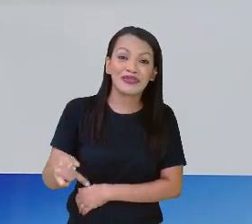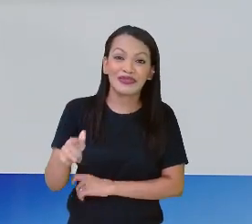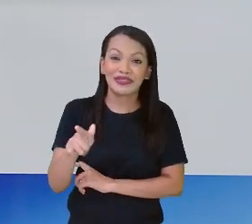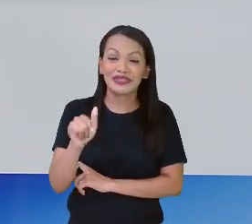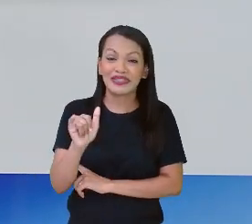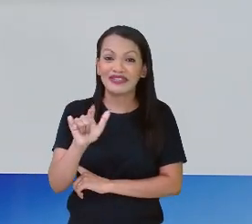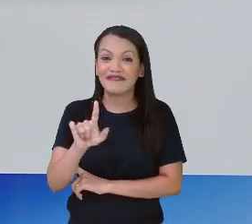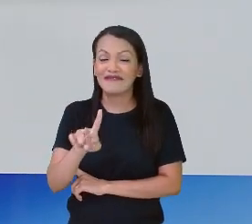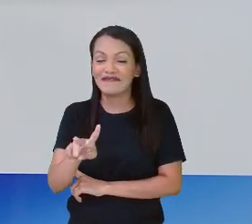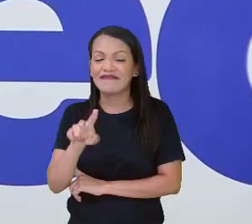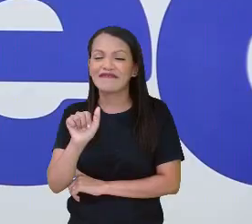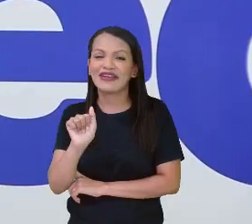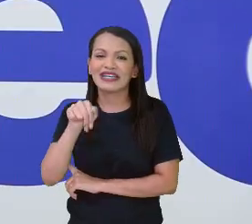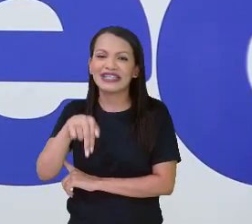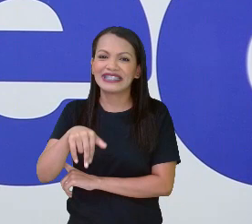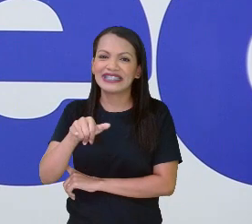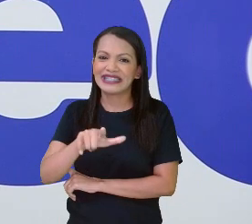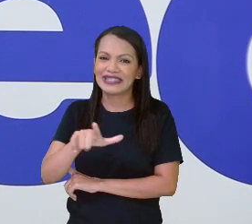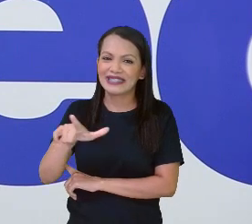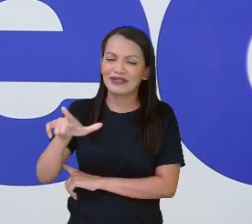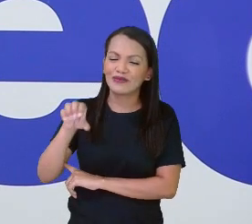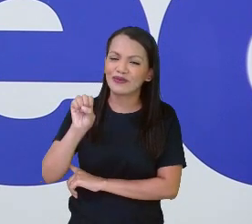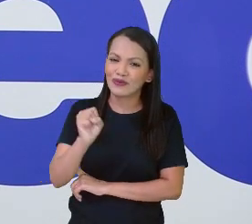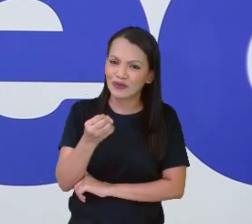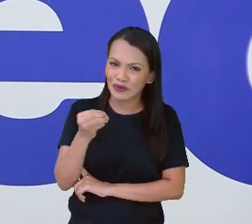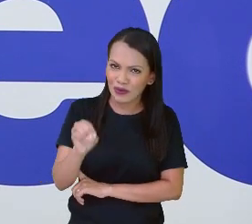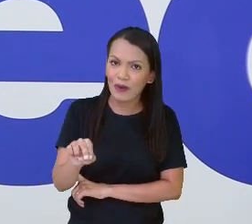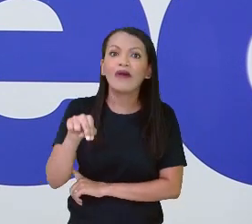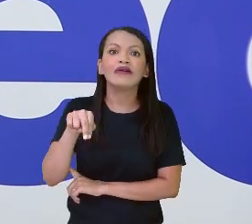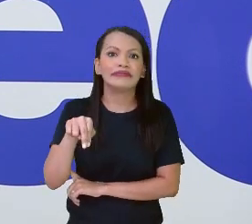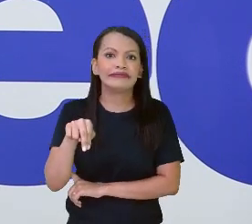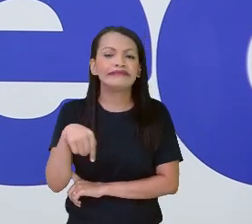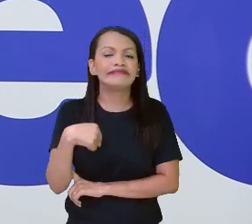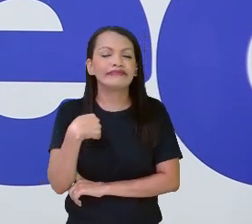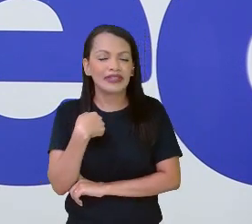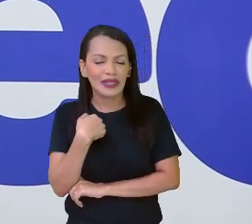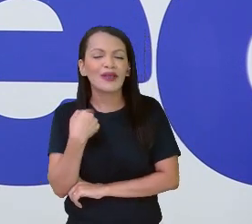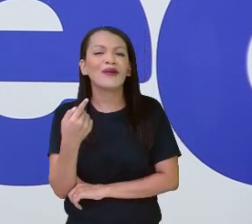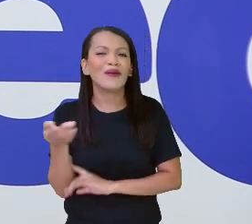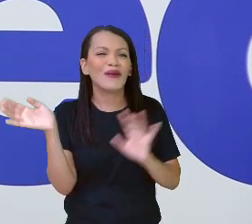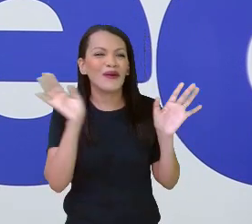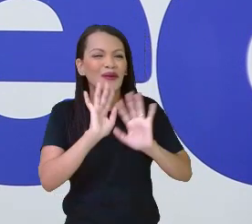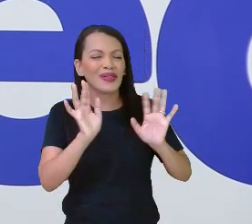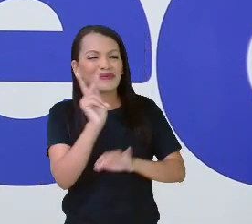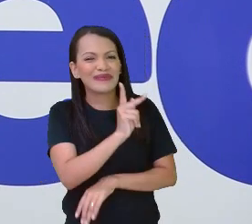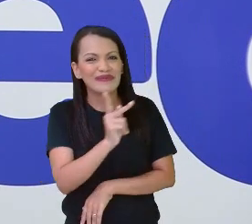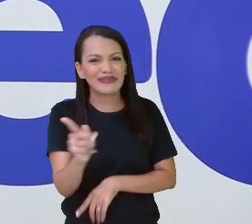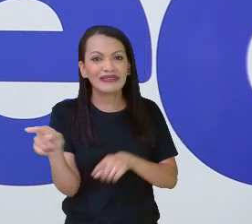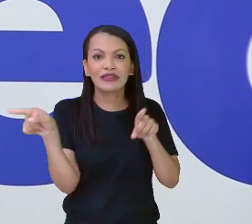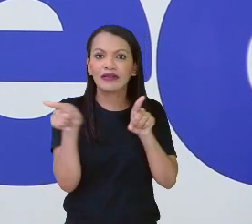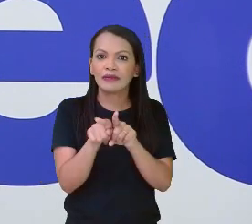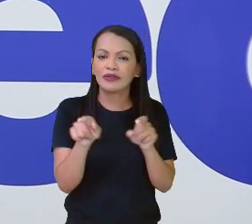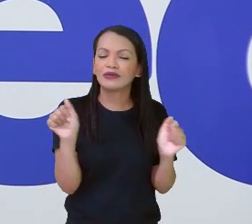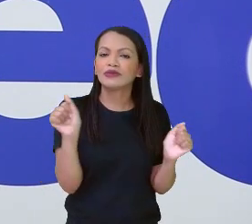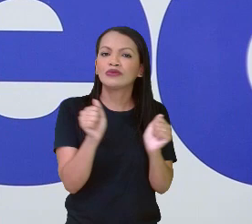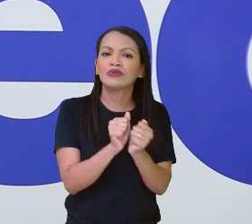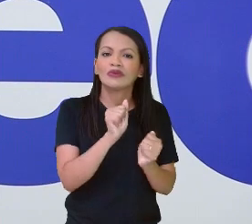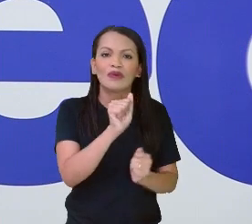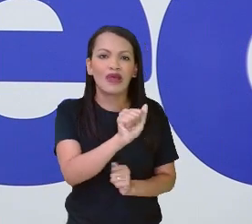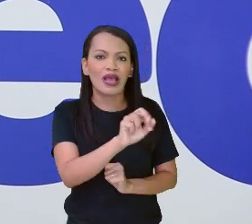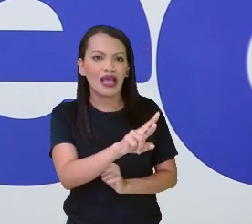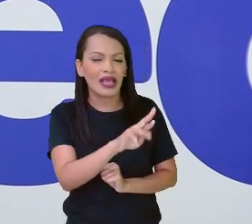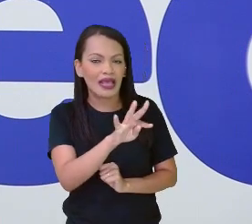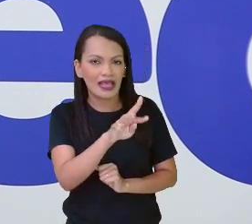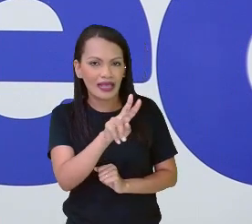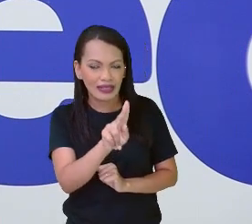seja bem-vindo. Olá, professora, estou por aqui e não estou sozinho. O Arthur já está aqui com a gente também, desejando um bom dia, está